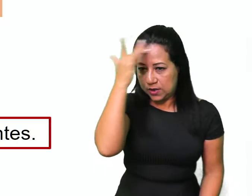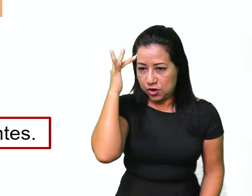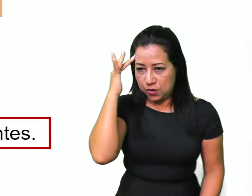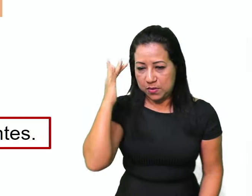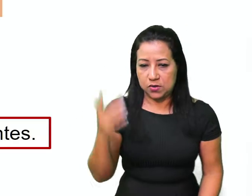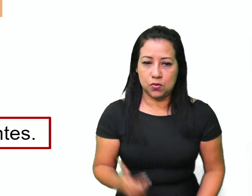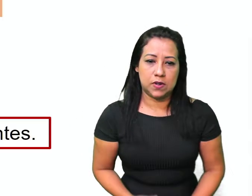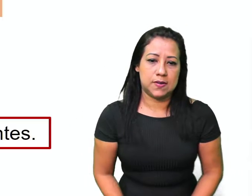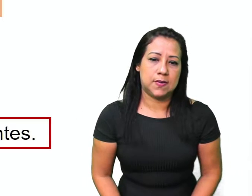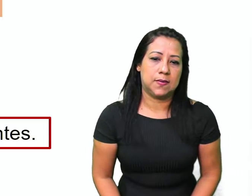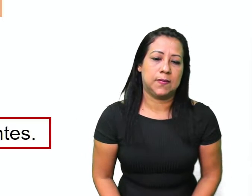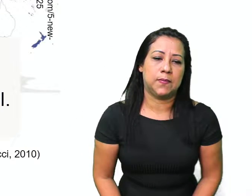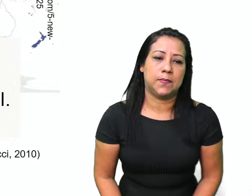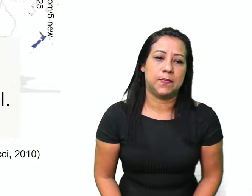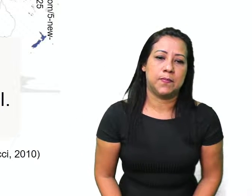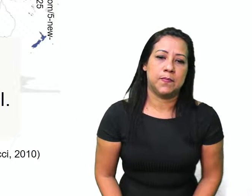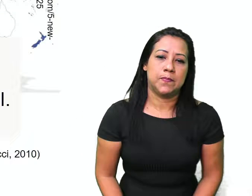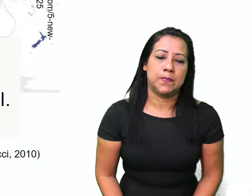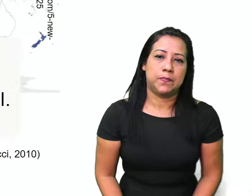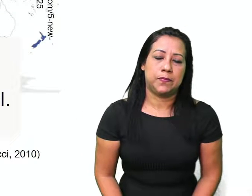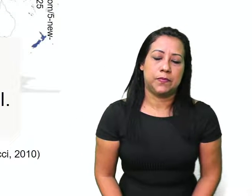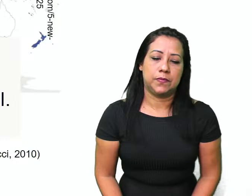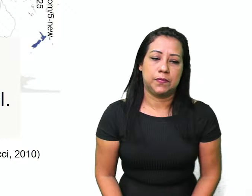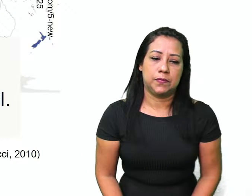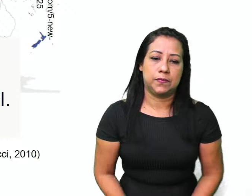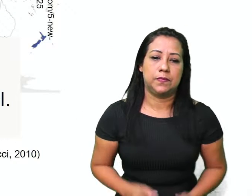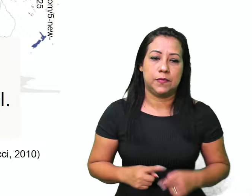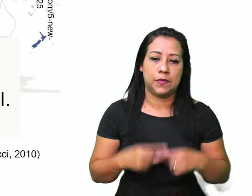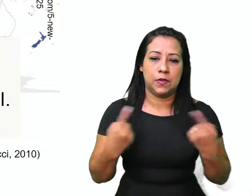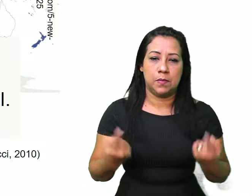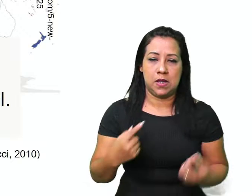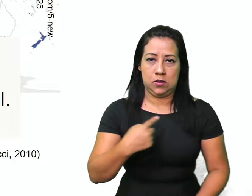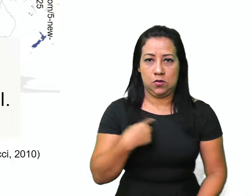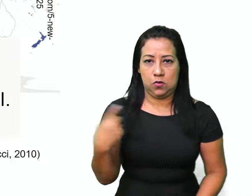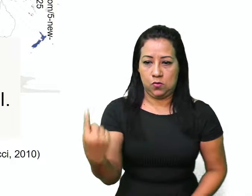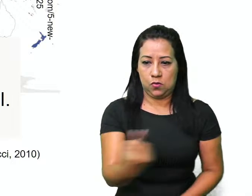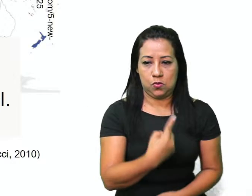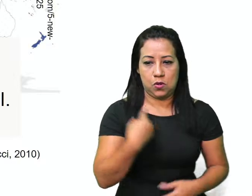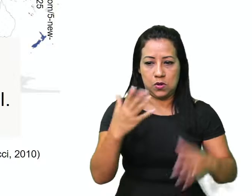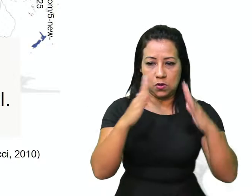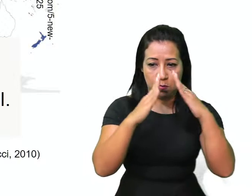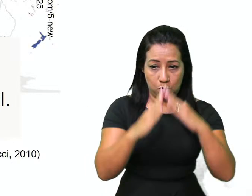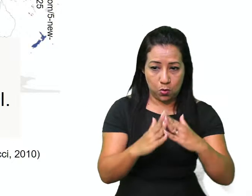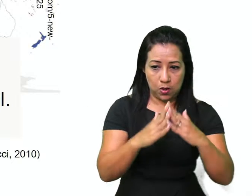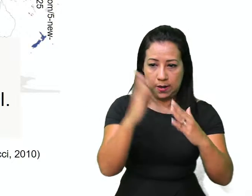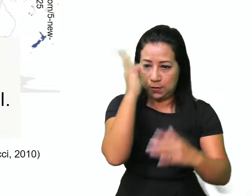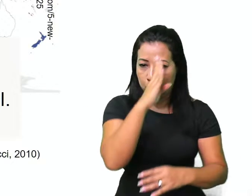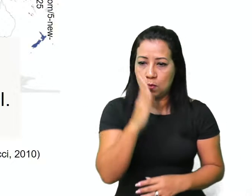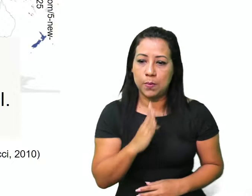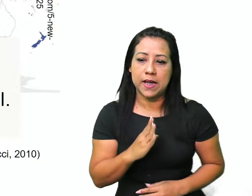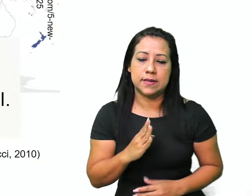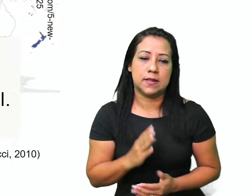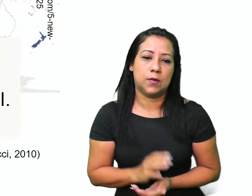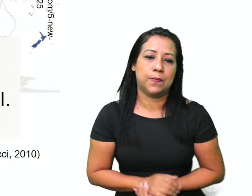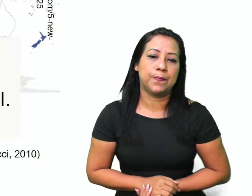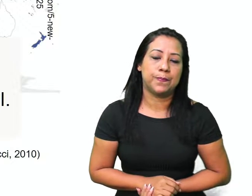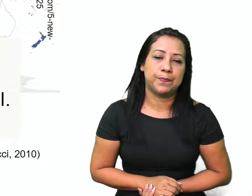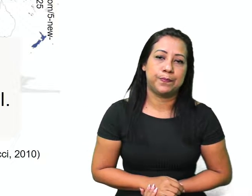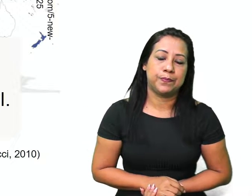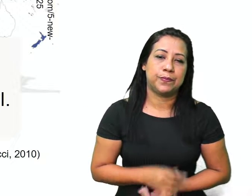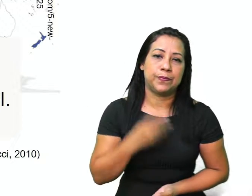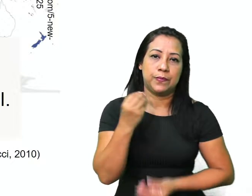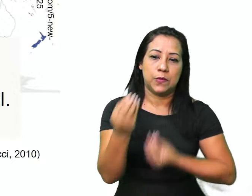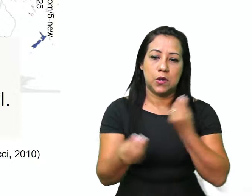250 habitantes, portanto, nós moramos no Brasil, deixar isso bem claro, tá? E como nós moramos no